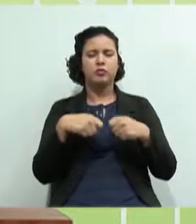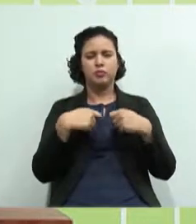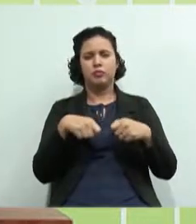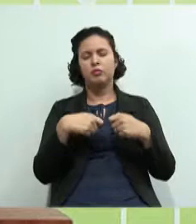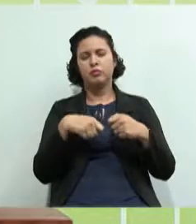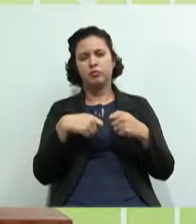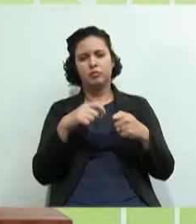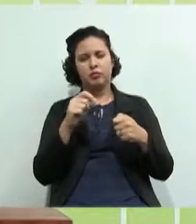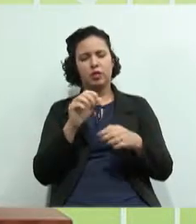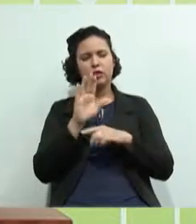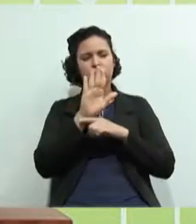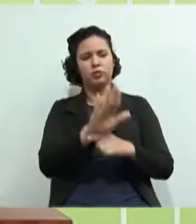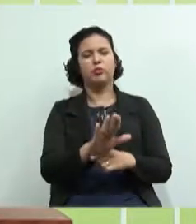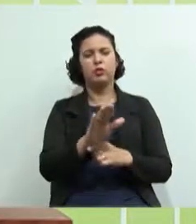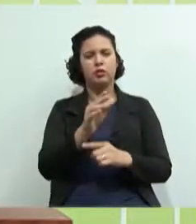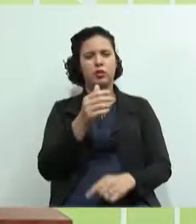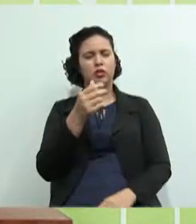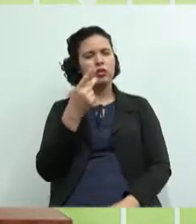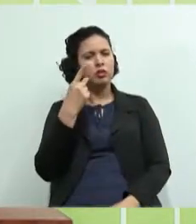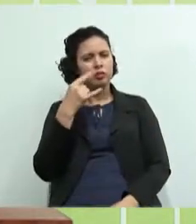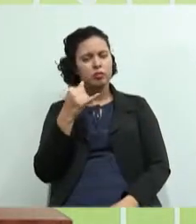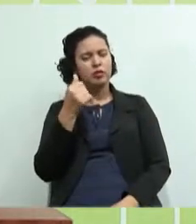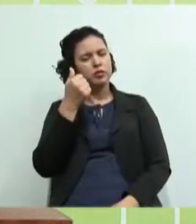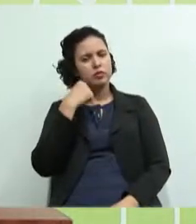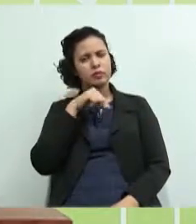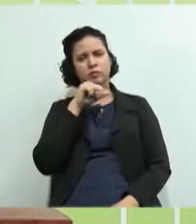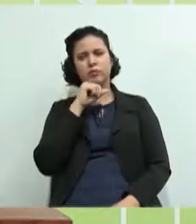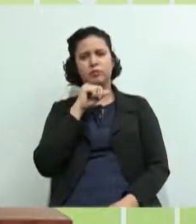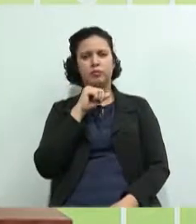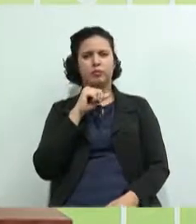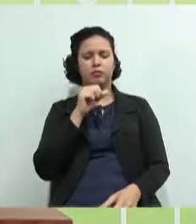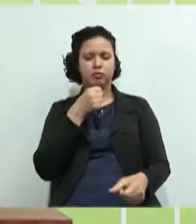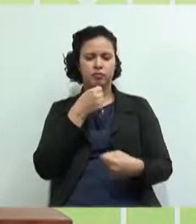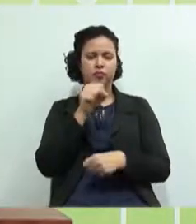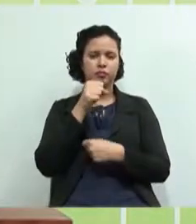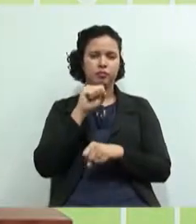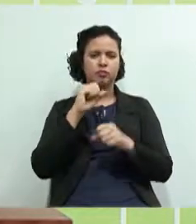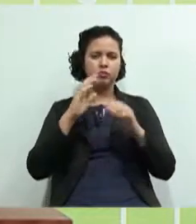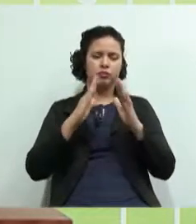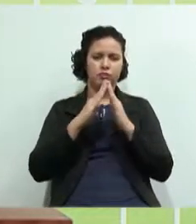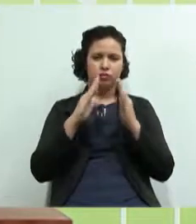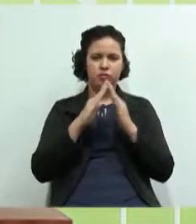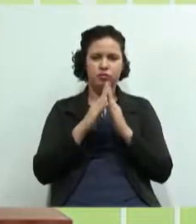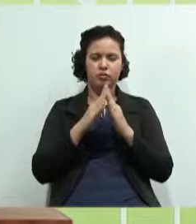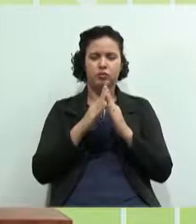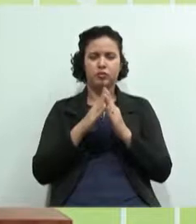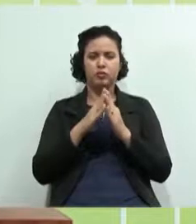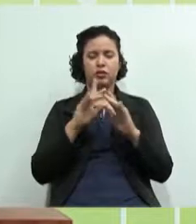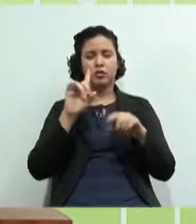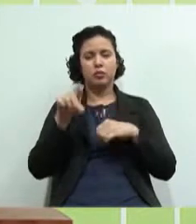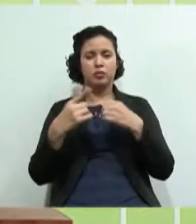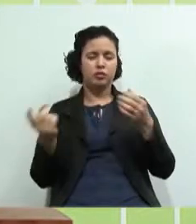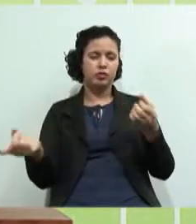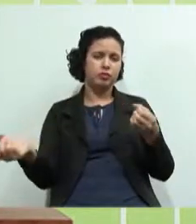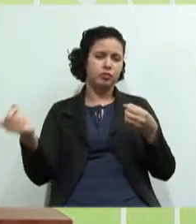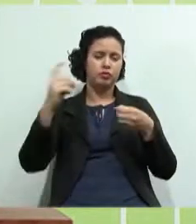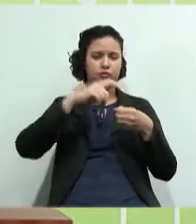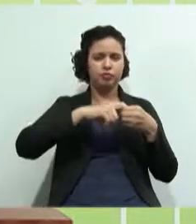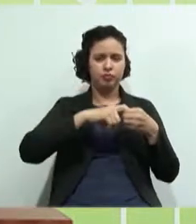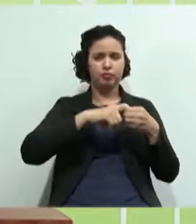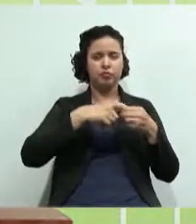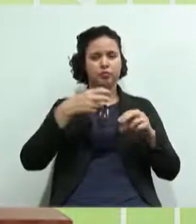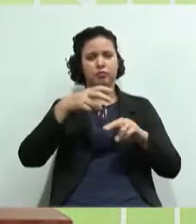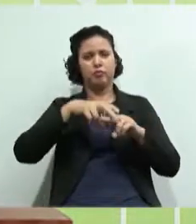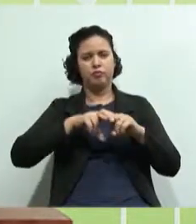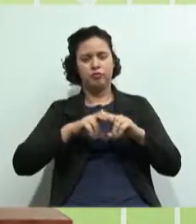casa, a almoçar no horário para que você estivesse aqui ao vivo conosco assistindo essa teleaula de número 1,